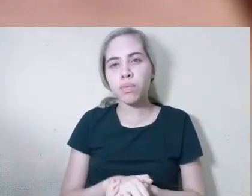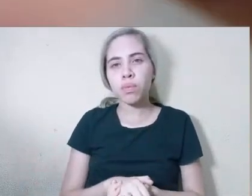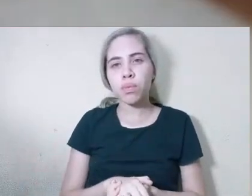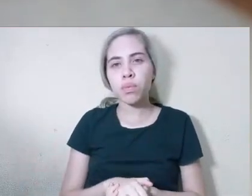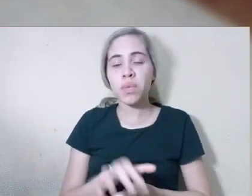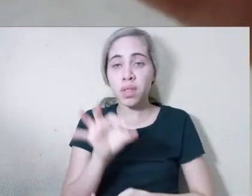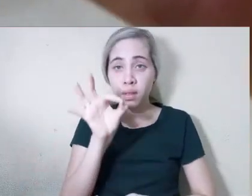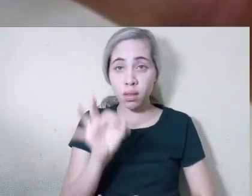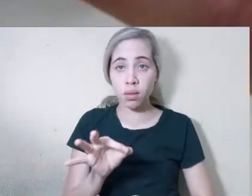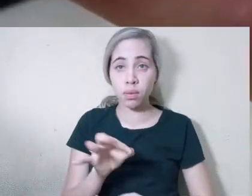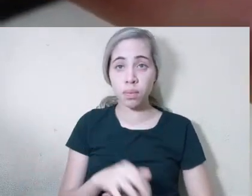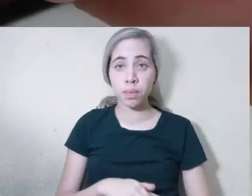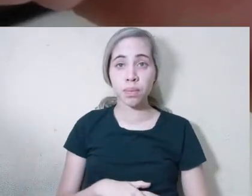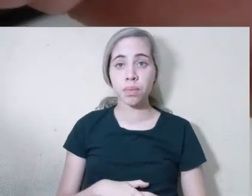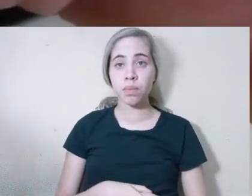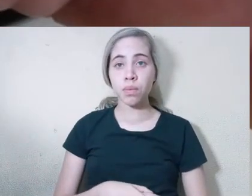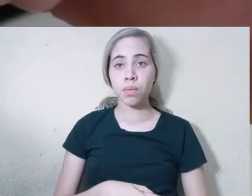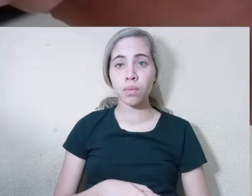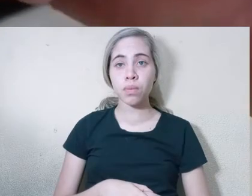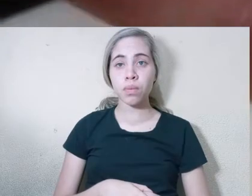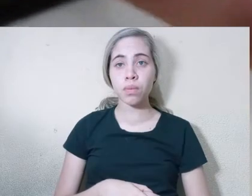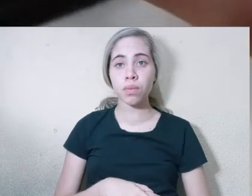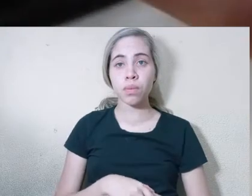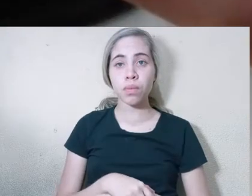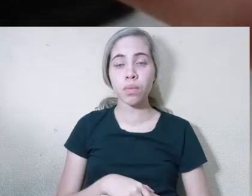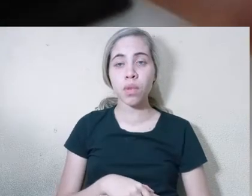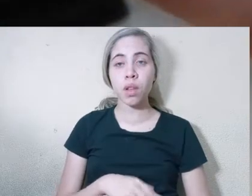né? Isso. Tá certo.